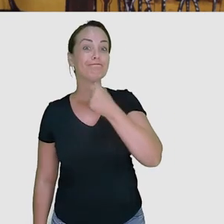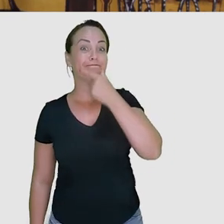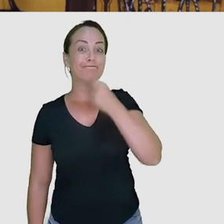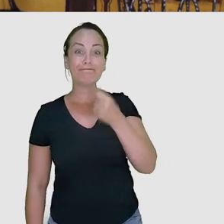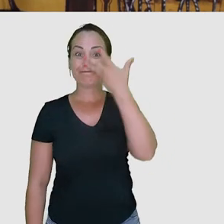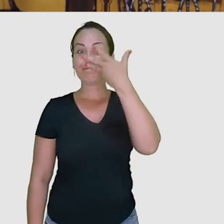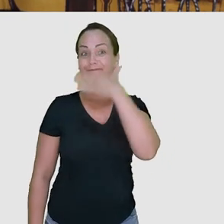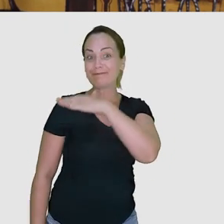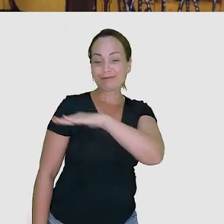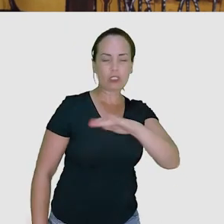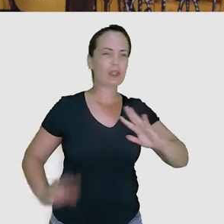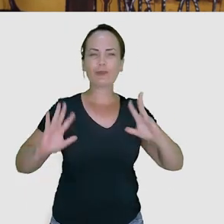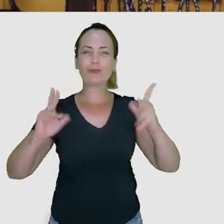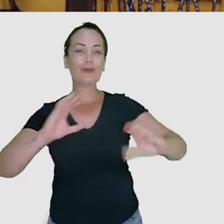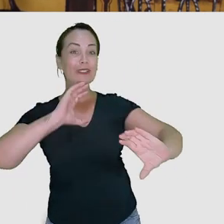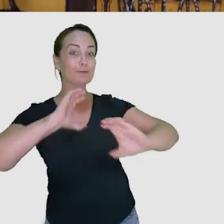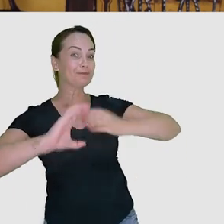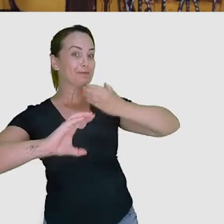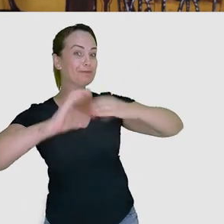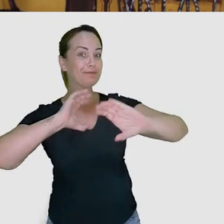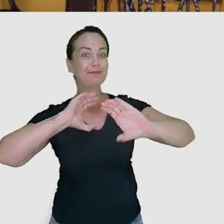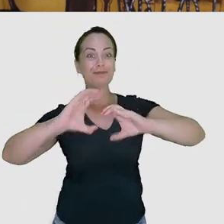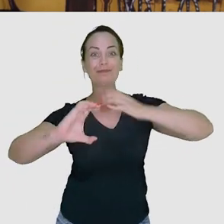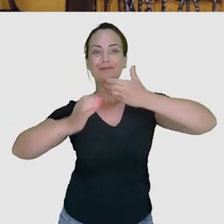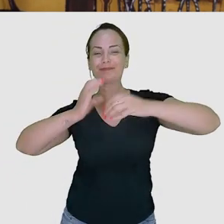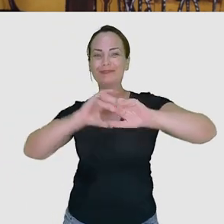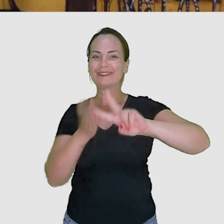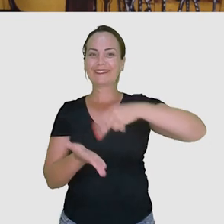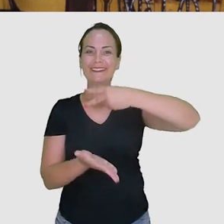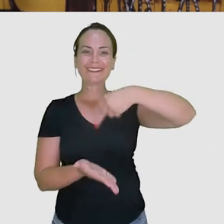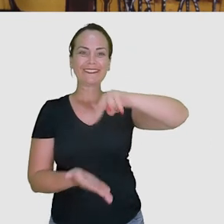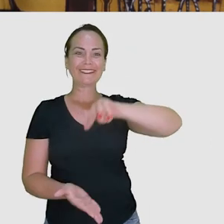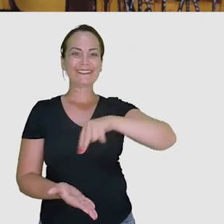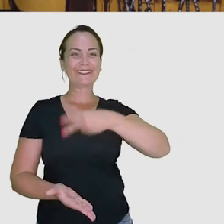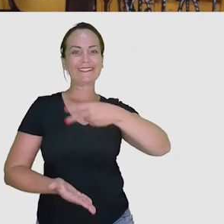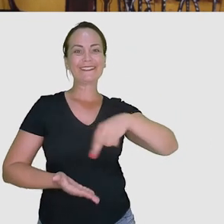e crianças cantaram e festejaram.